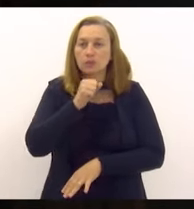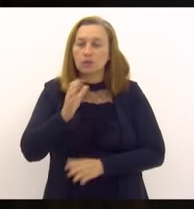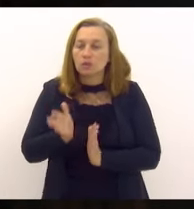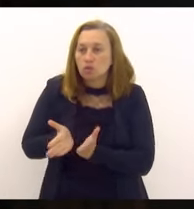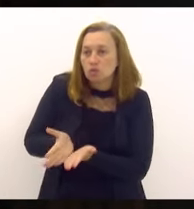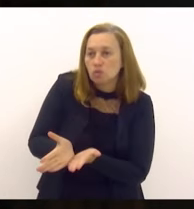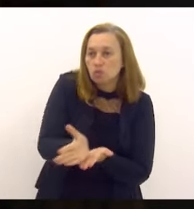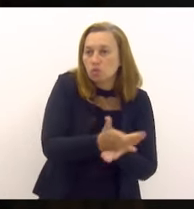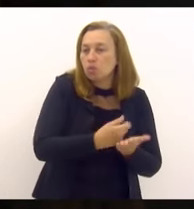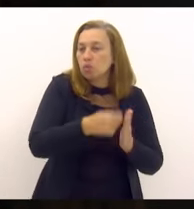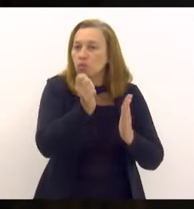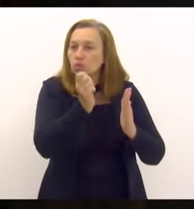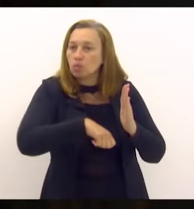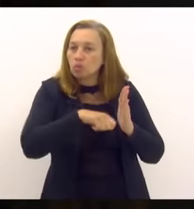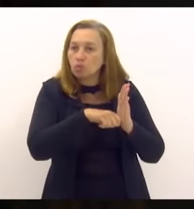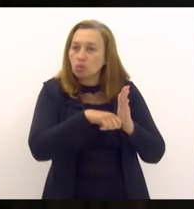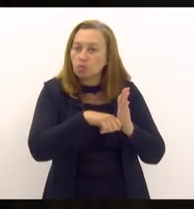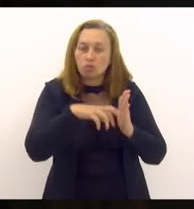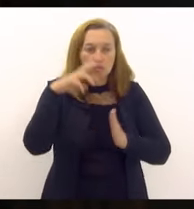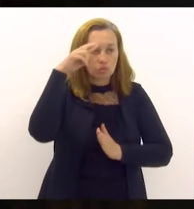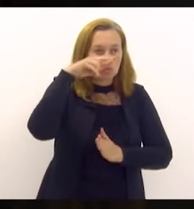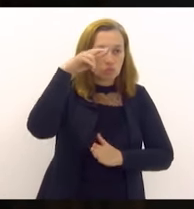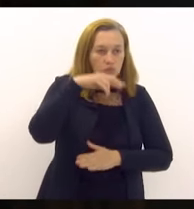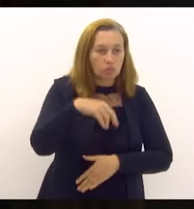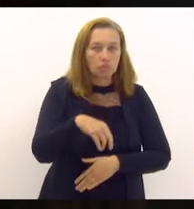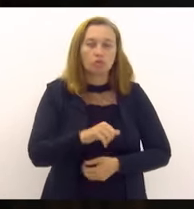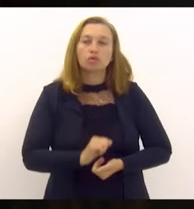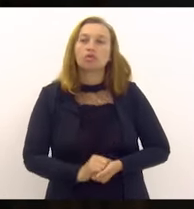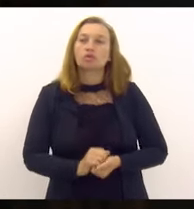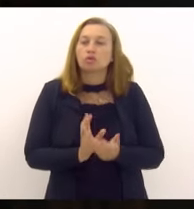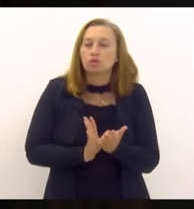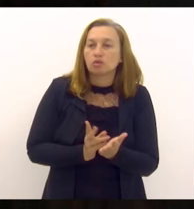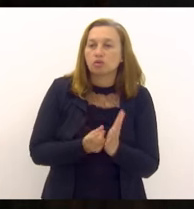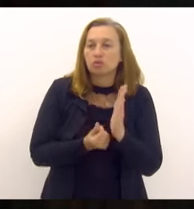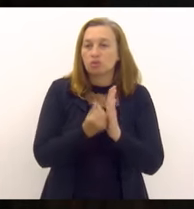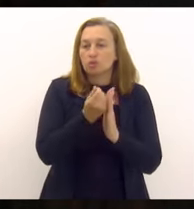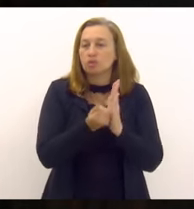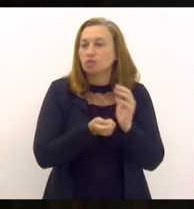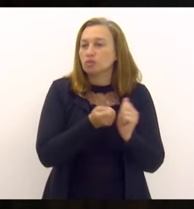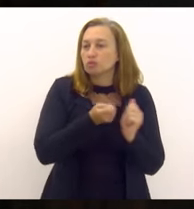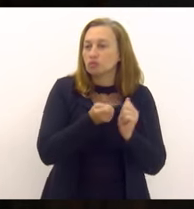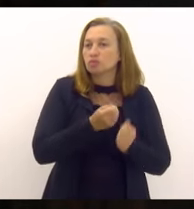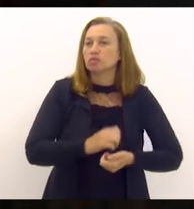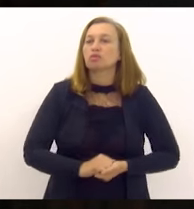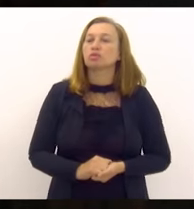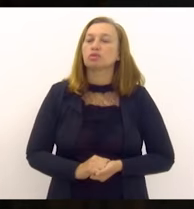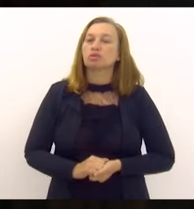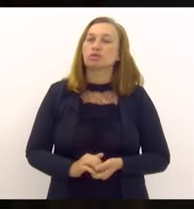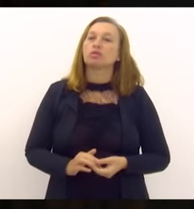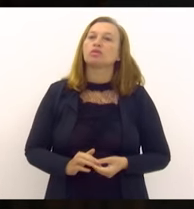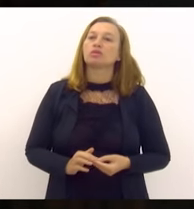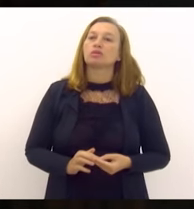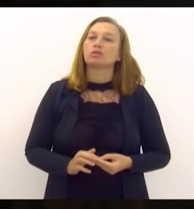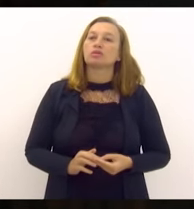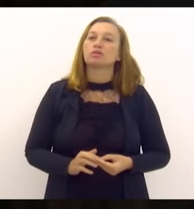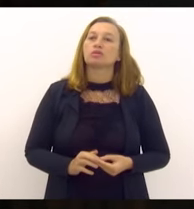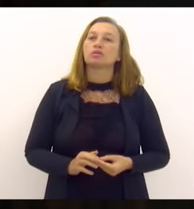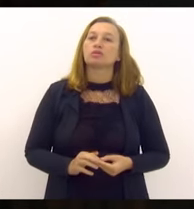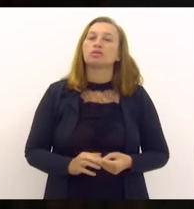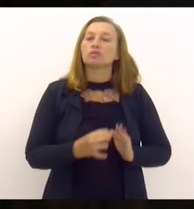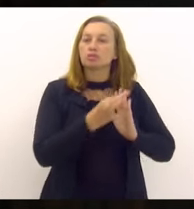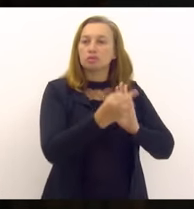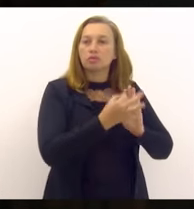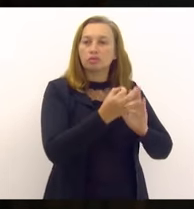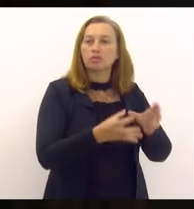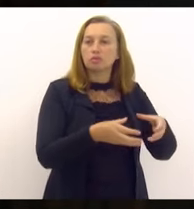arrecadação estadual, fiscalização dos tributos estaduais e de orçamento, finanças, fiscalização financeira e controle. Para emitir